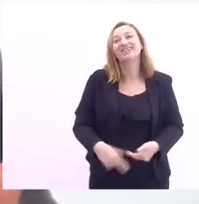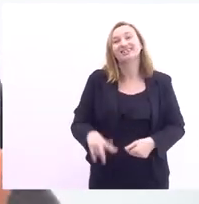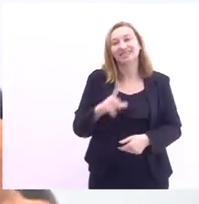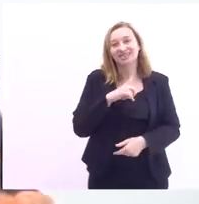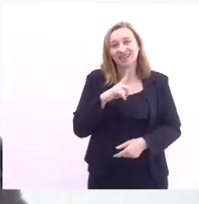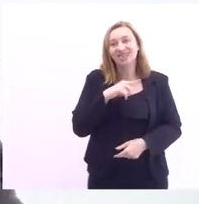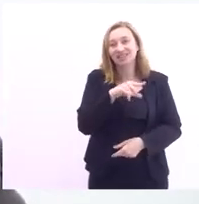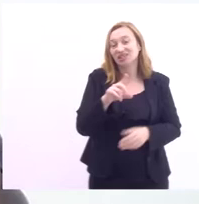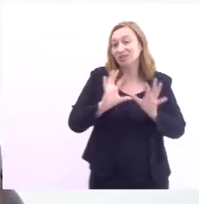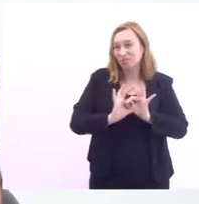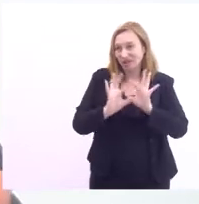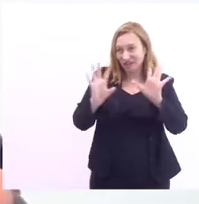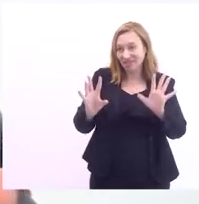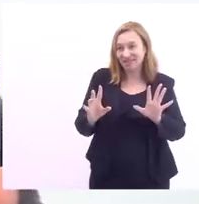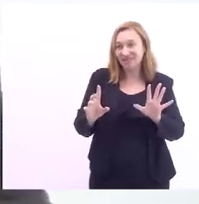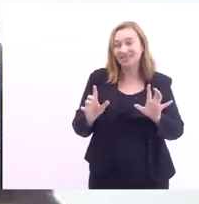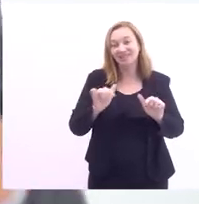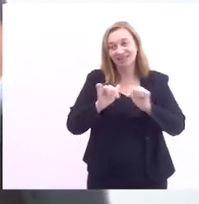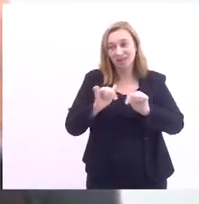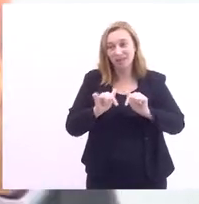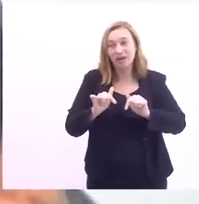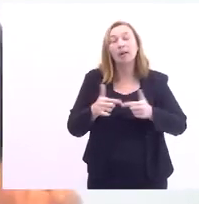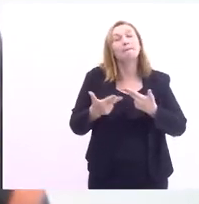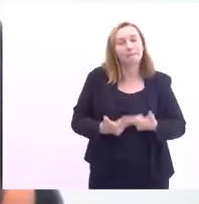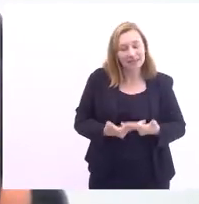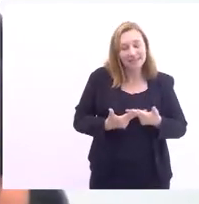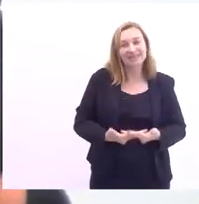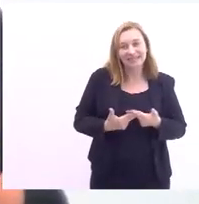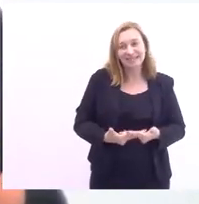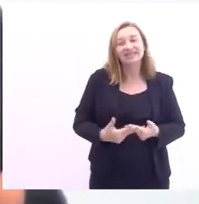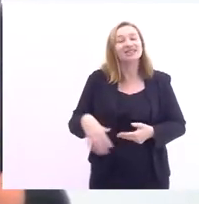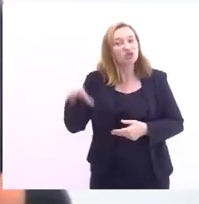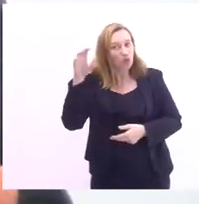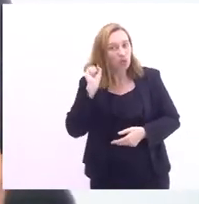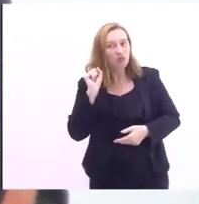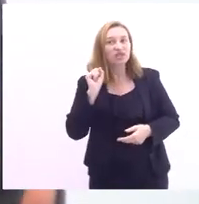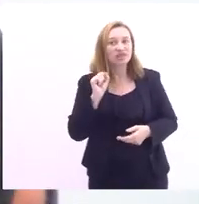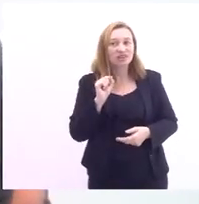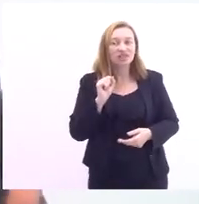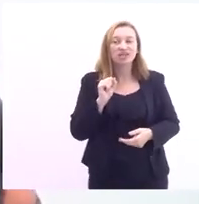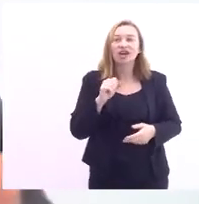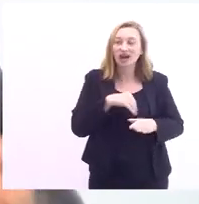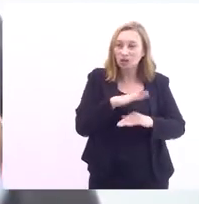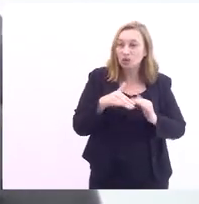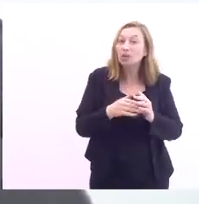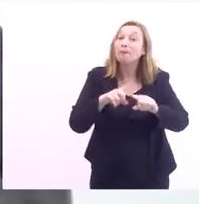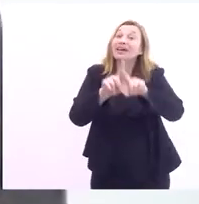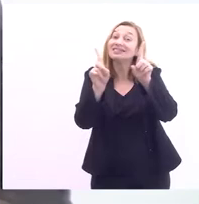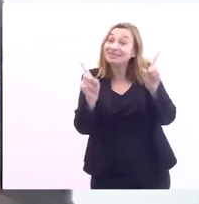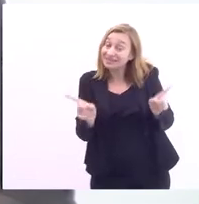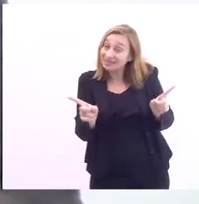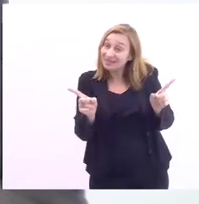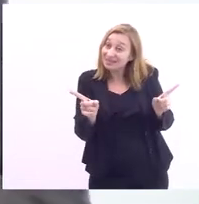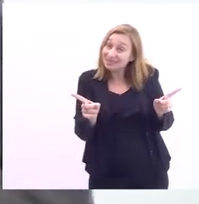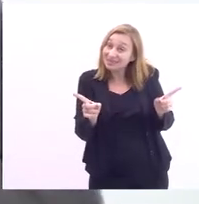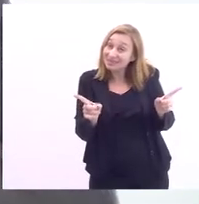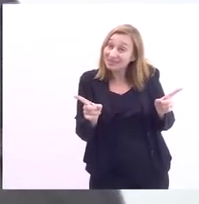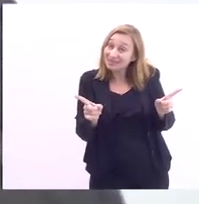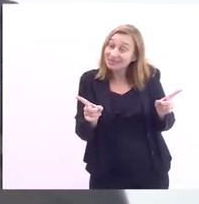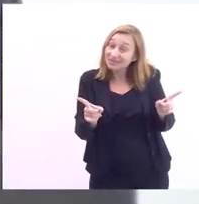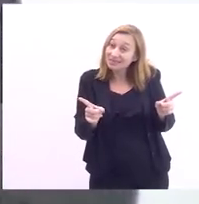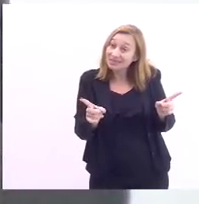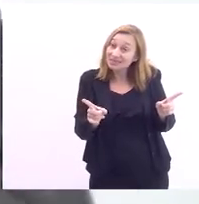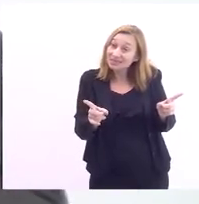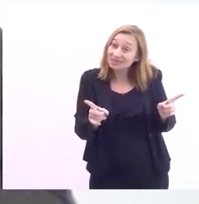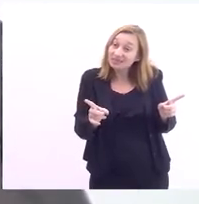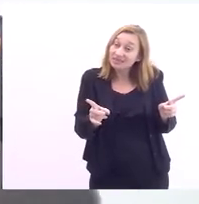digo assim, a democracia dá trabalho. Então, tem que ter paciência mesmo de ouvir e de ouvir a todos. Mas, a partir